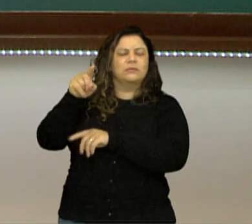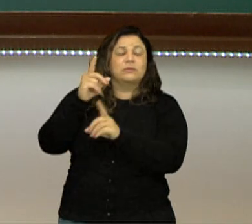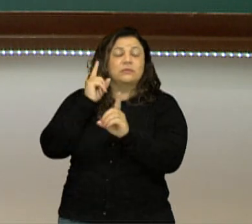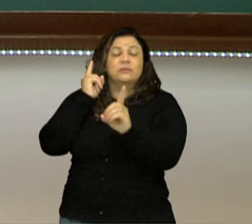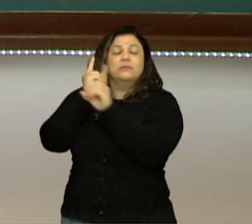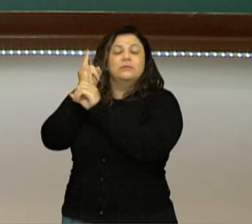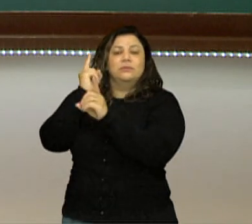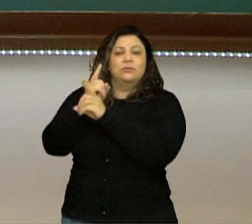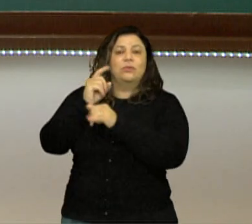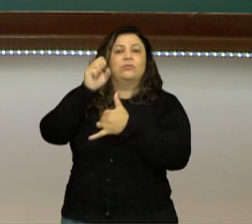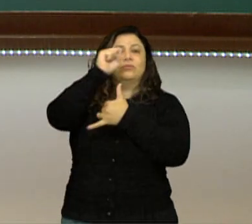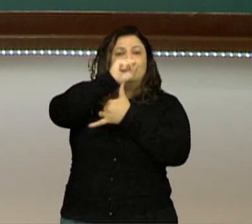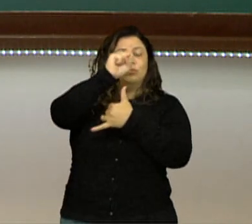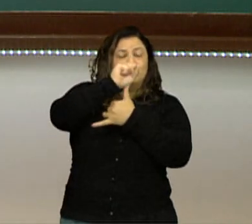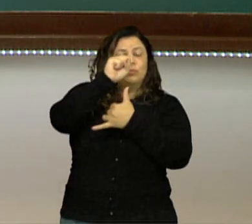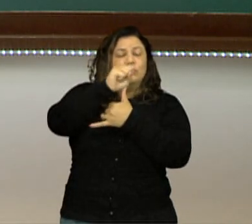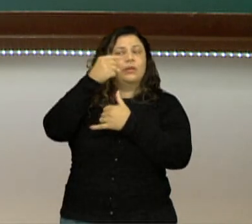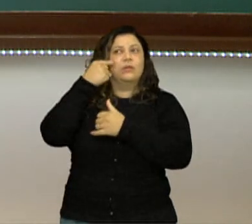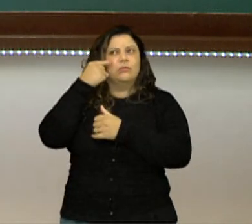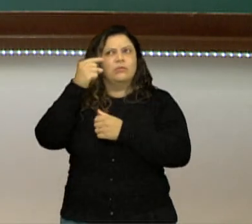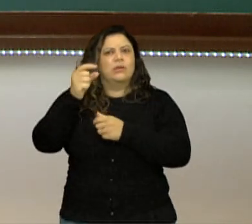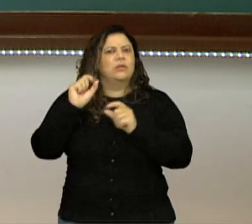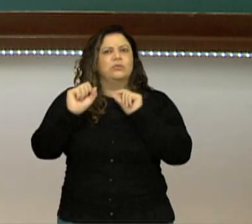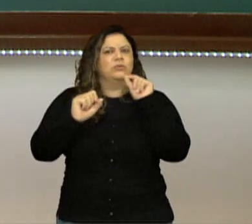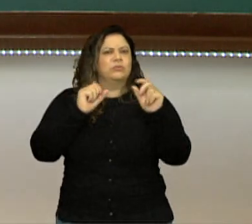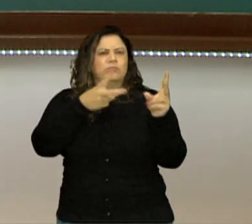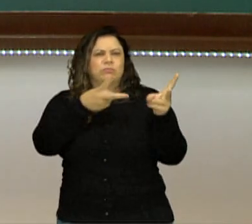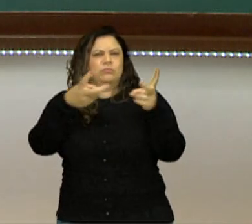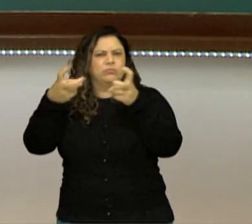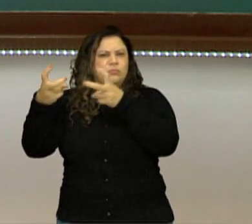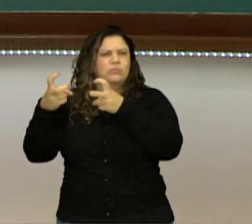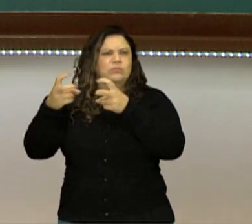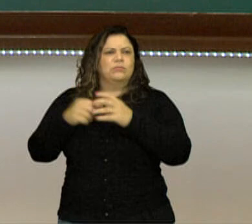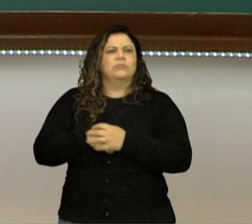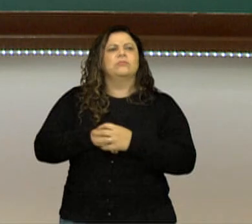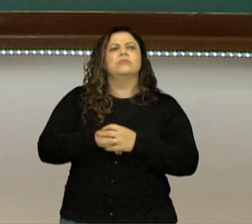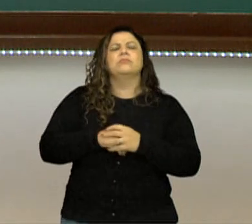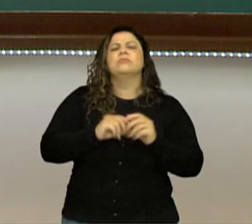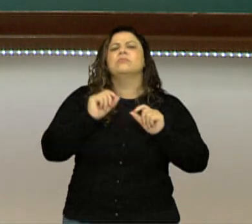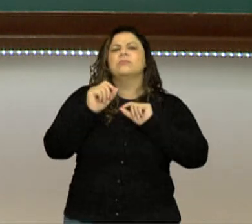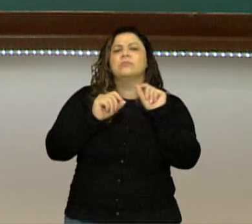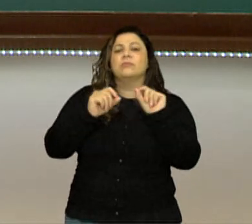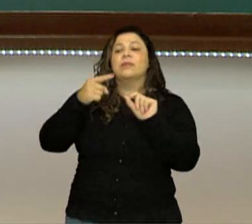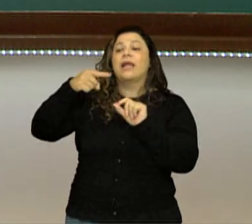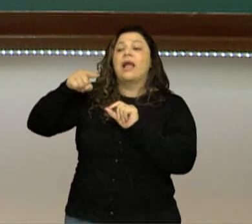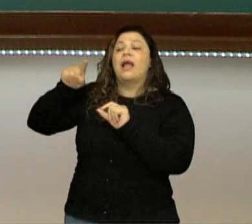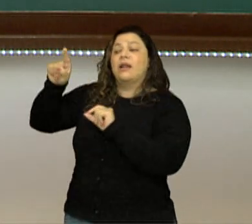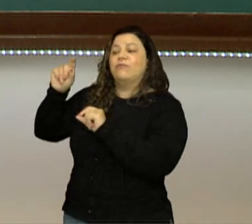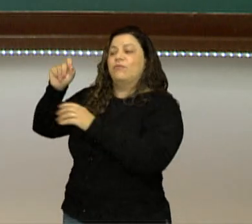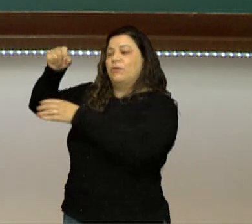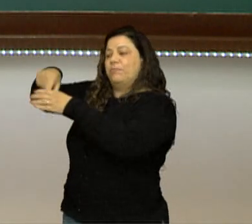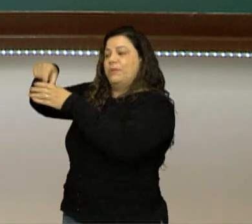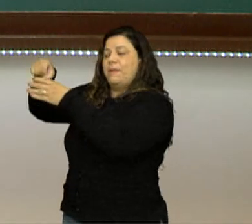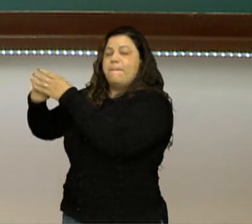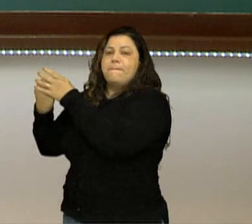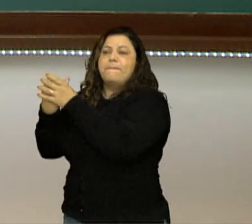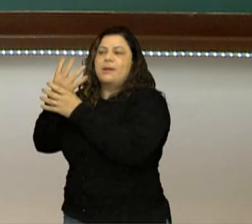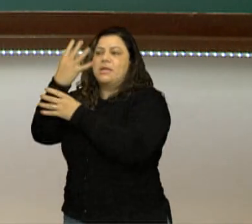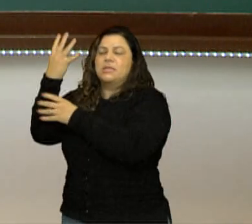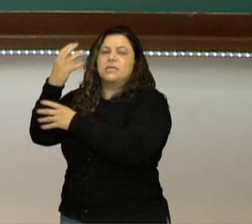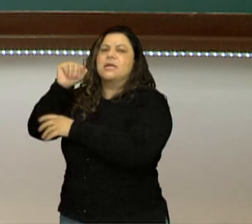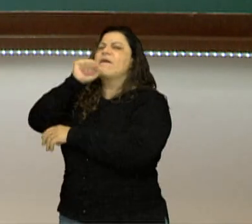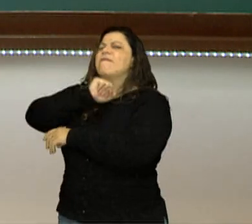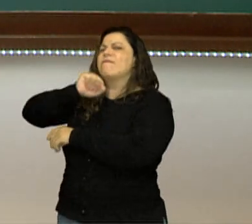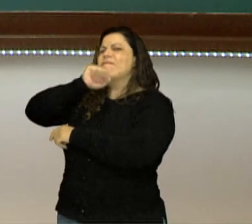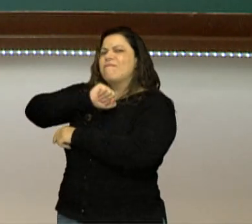vê se ele vai fazer ação ou não. Observem esta oração aqui do meio, olha. Ela foi plantada pela minha avó Margarida, que é uma